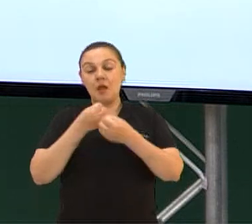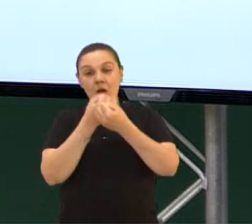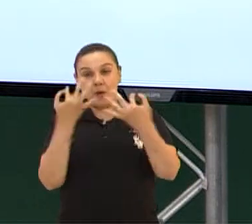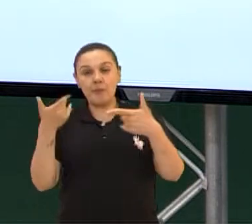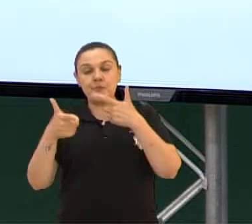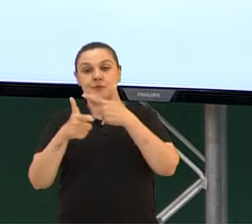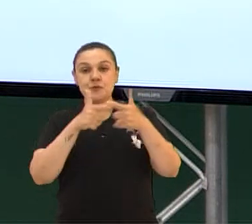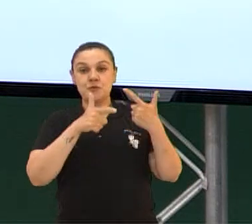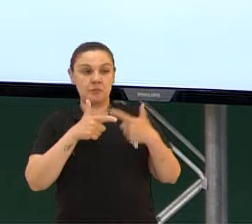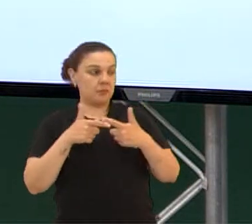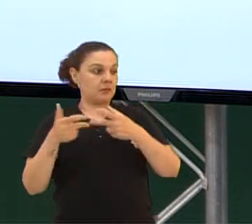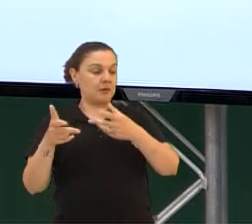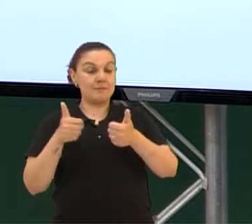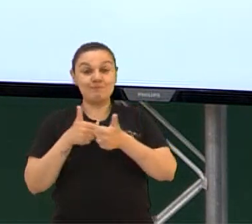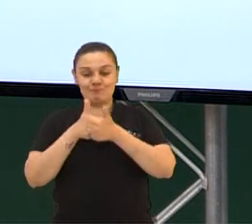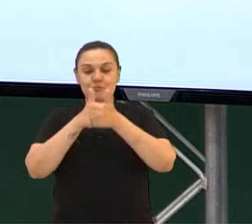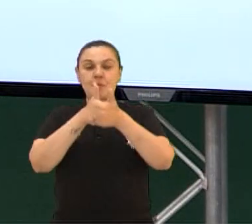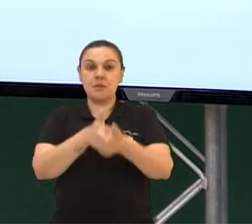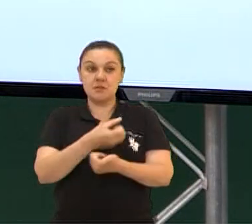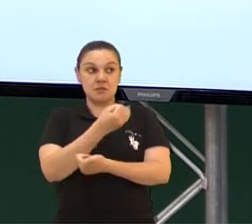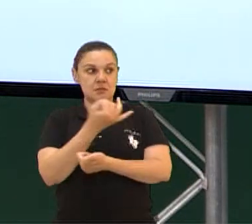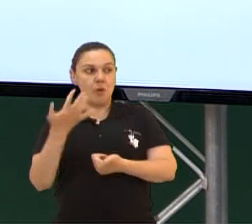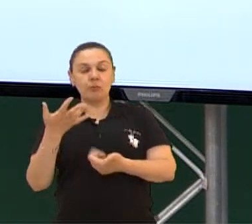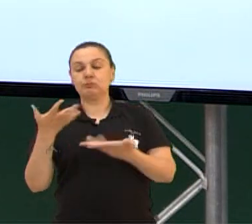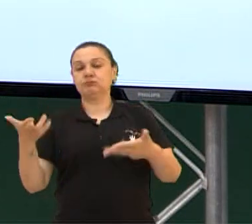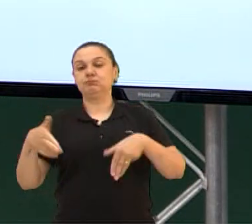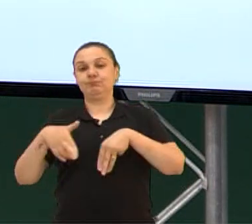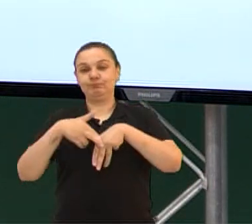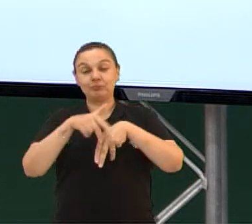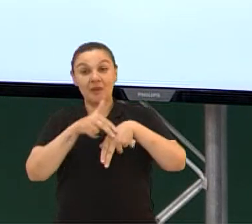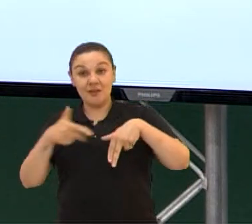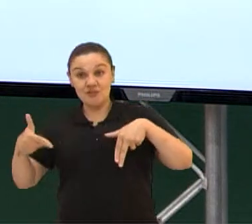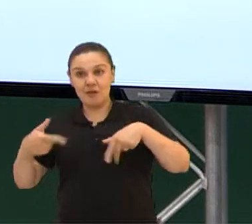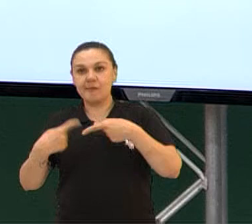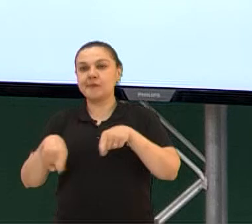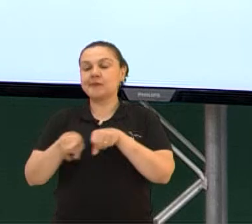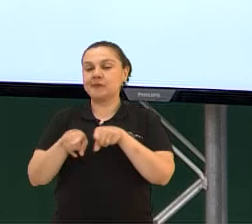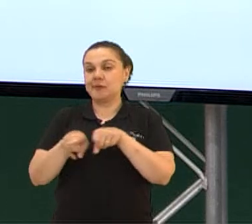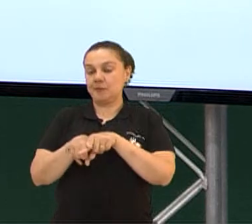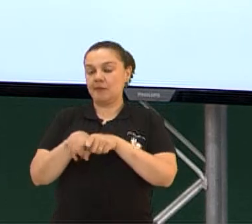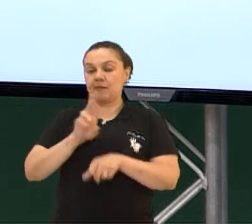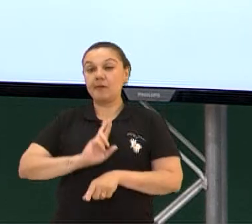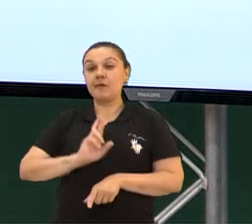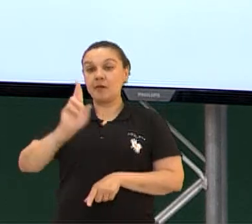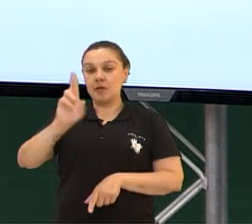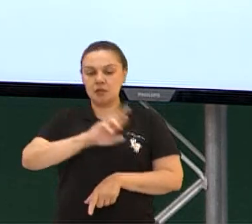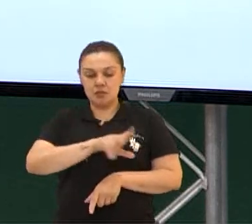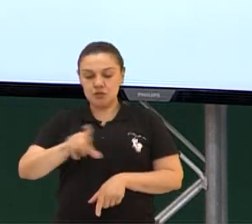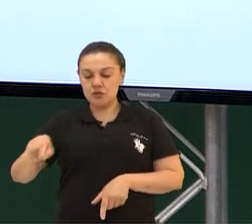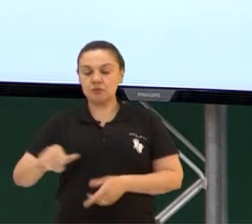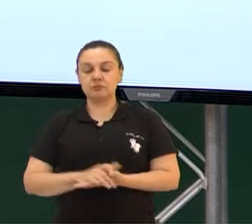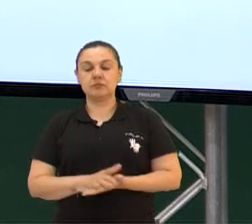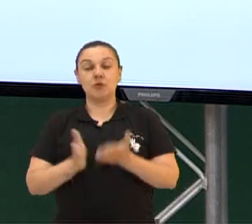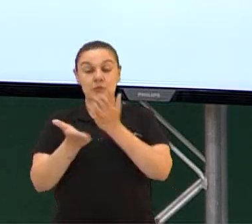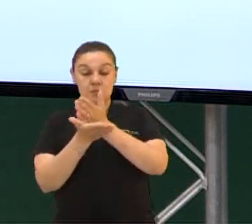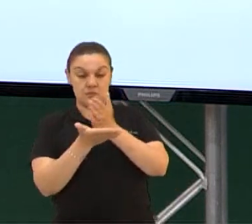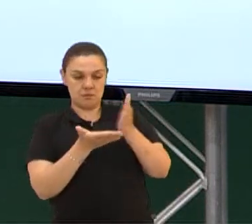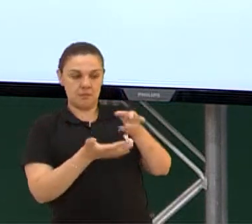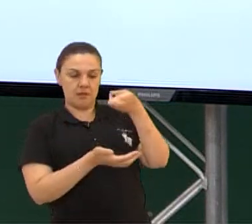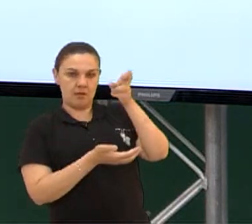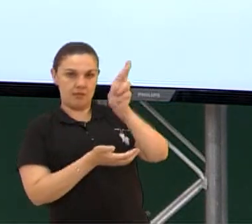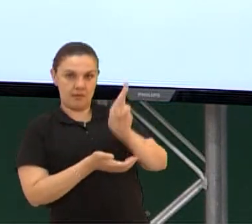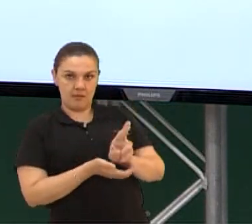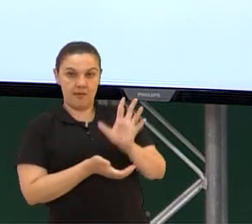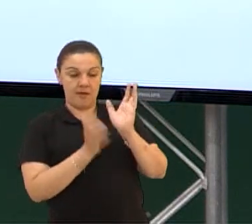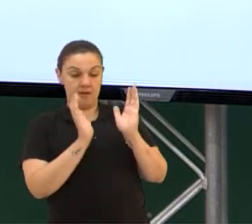problemas de perseguição de determinadas etnias ou opções religiosas. Então eles vão separar a razão, que é